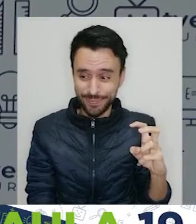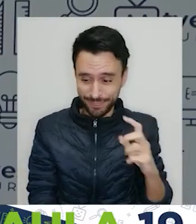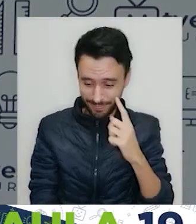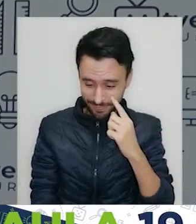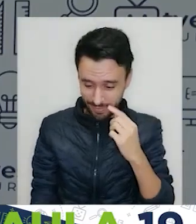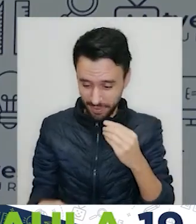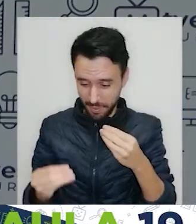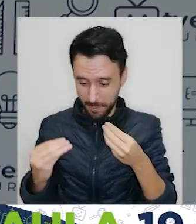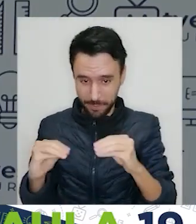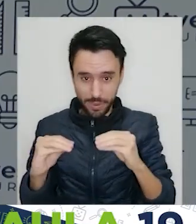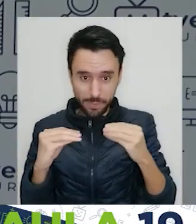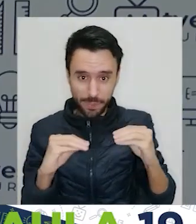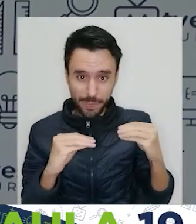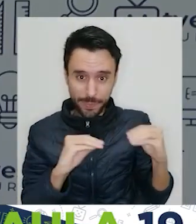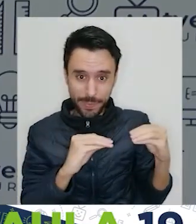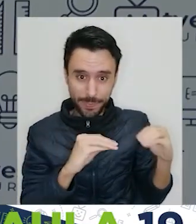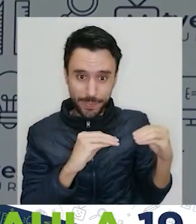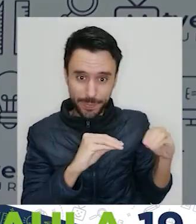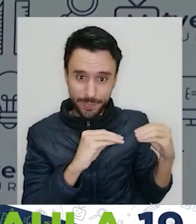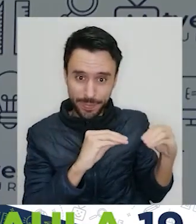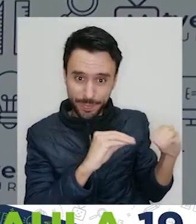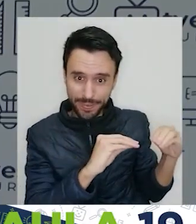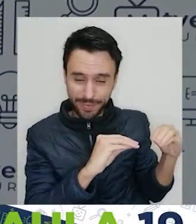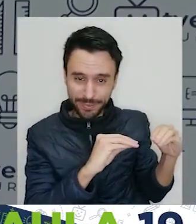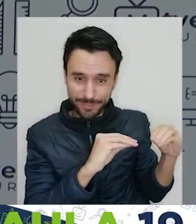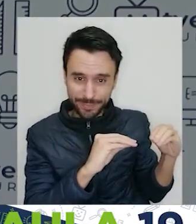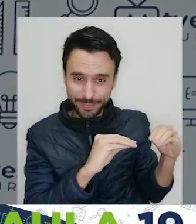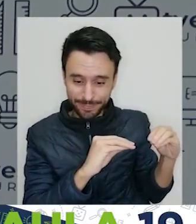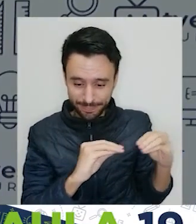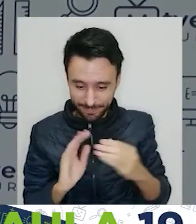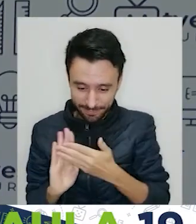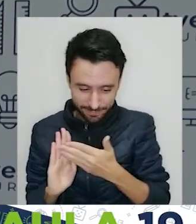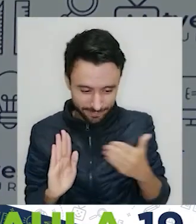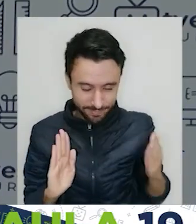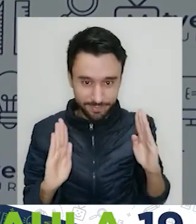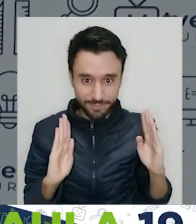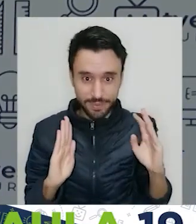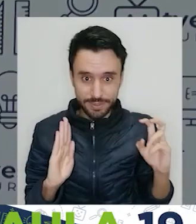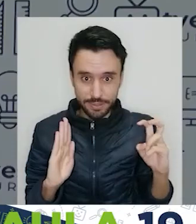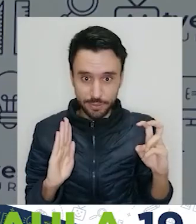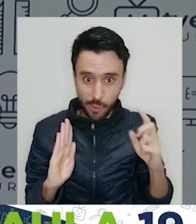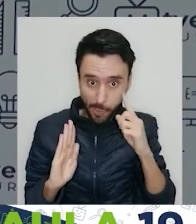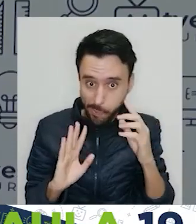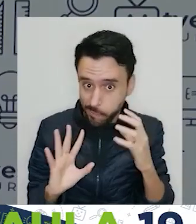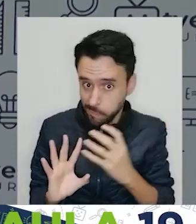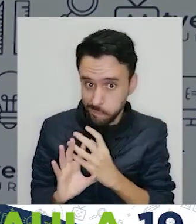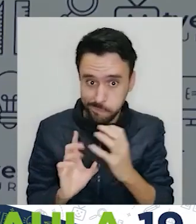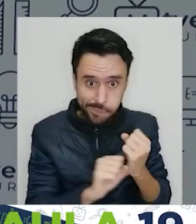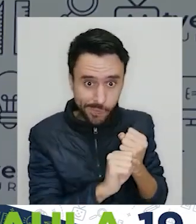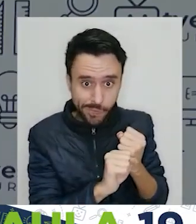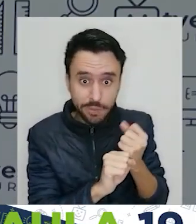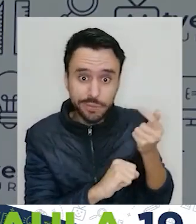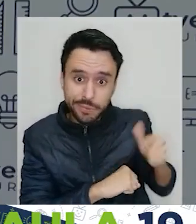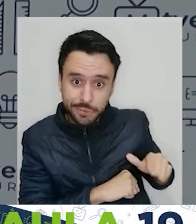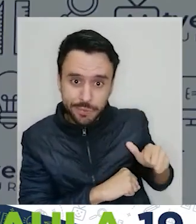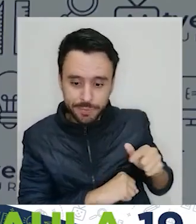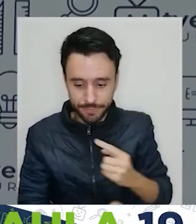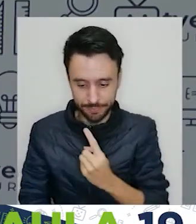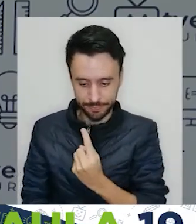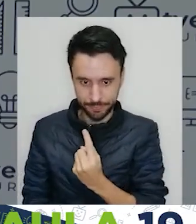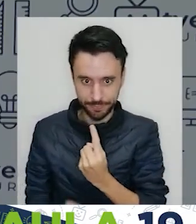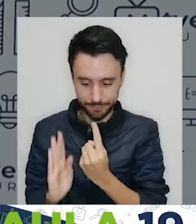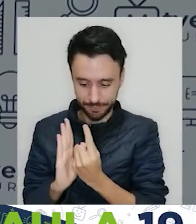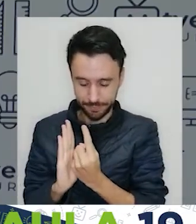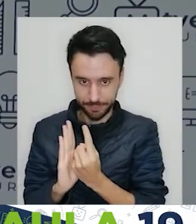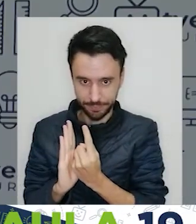1, 2, 3, 4, 5. Vamos contar juntos? Mais uma vez?